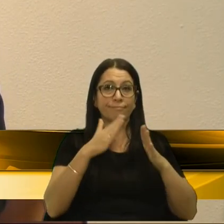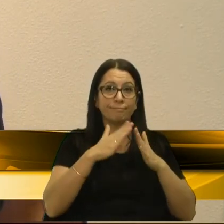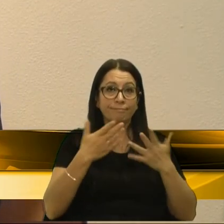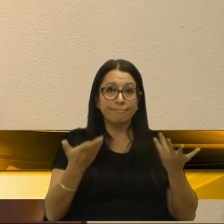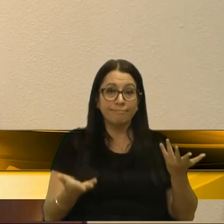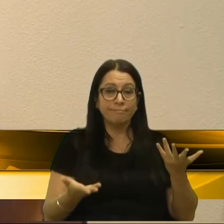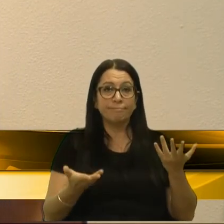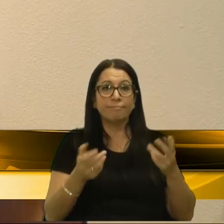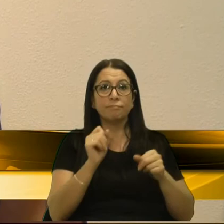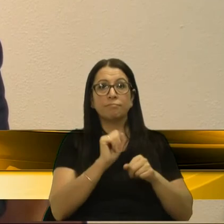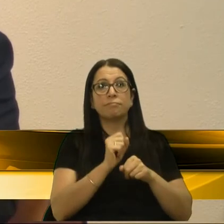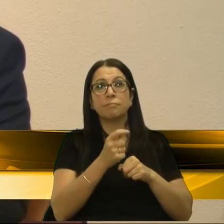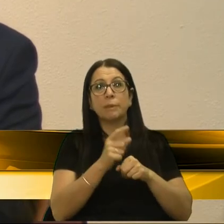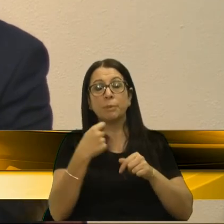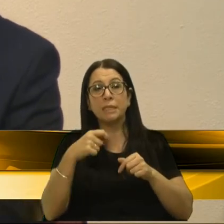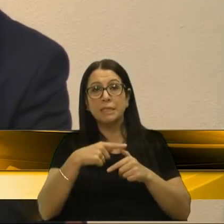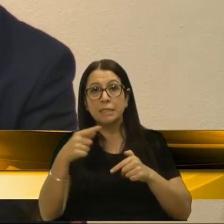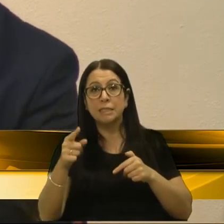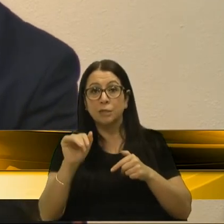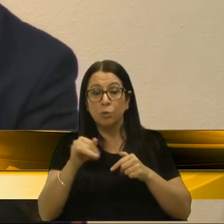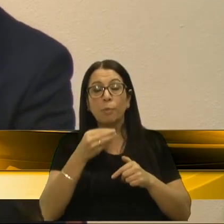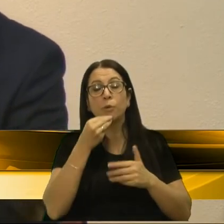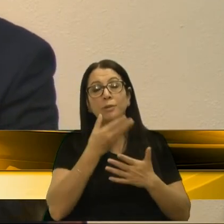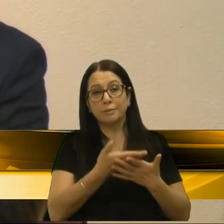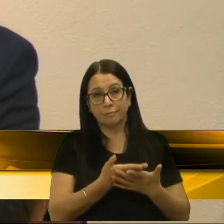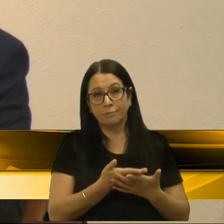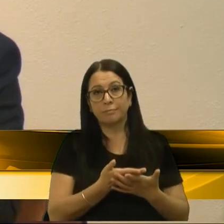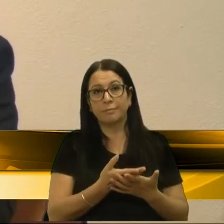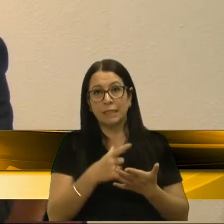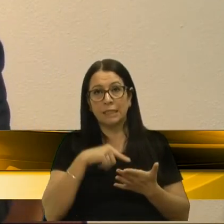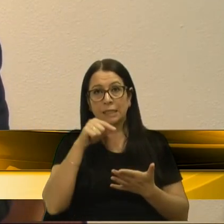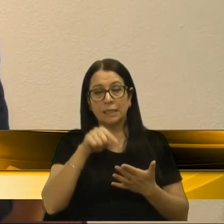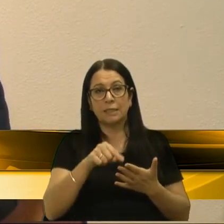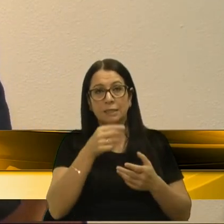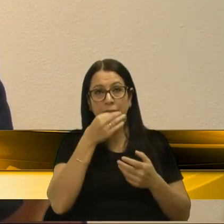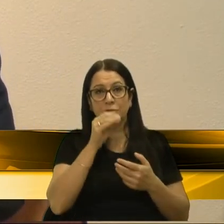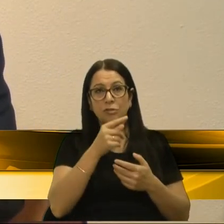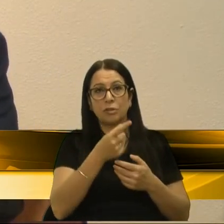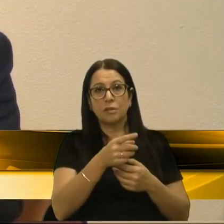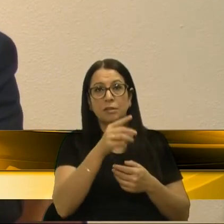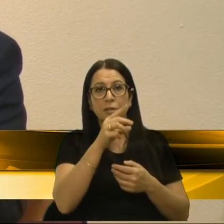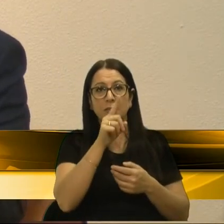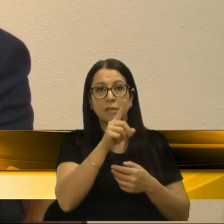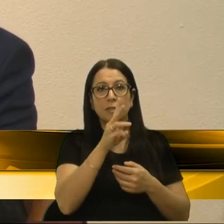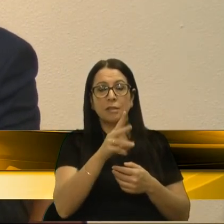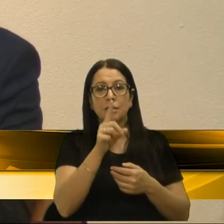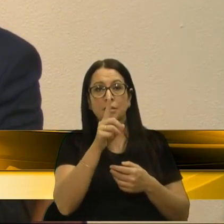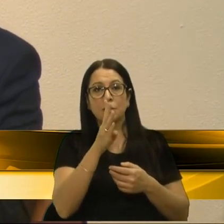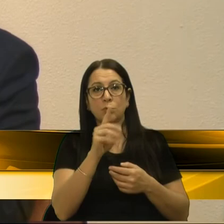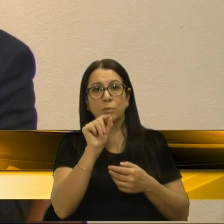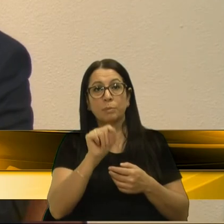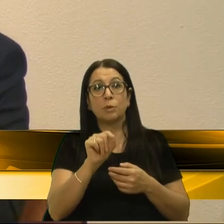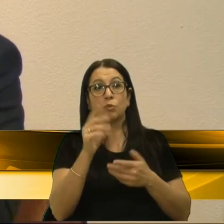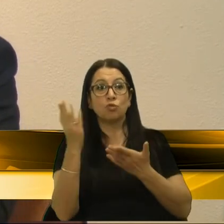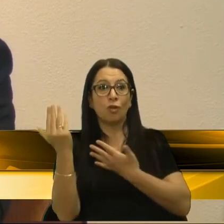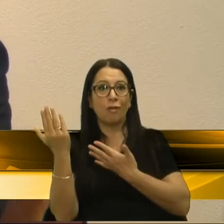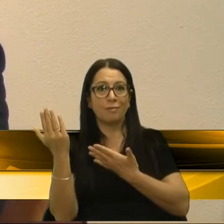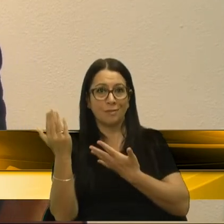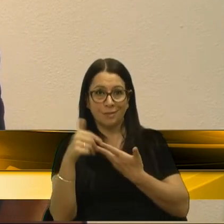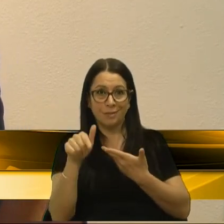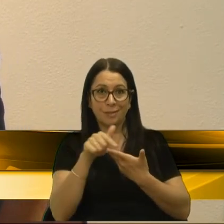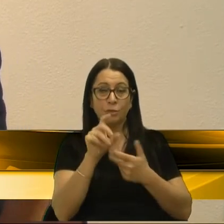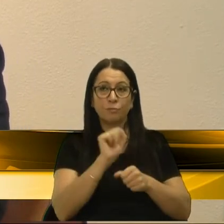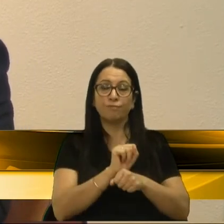enfim, precisando de uma oportunidade. Nós temos aqui em Caxias em torno de 13, 14 mil jovens